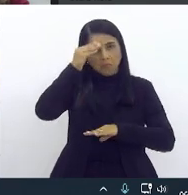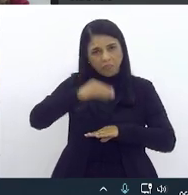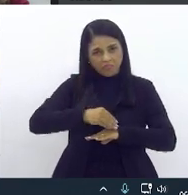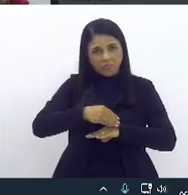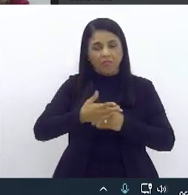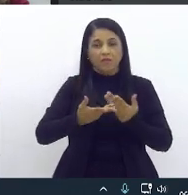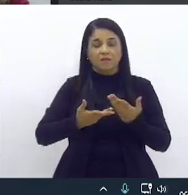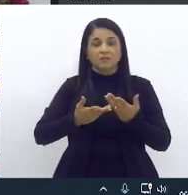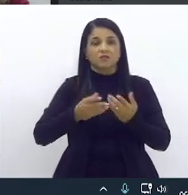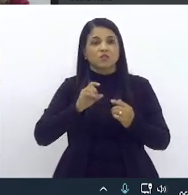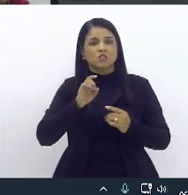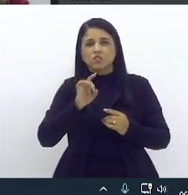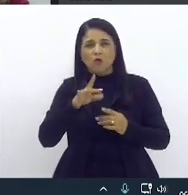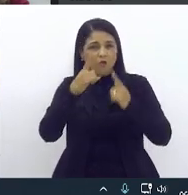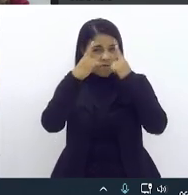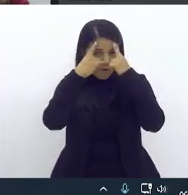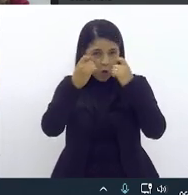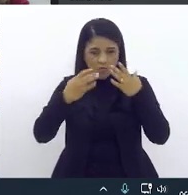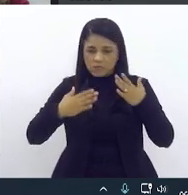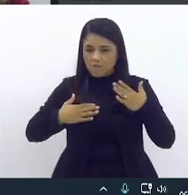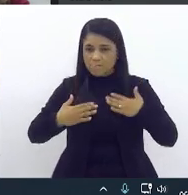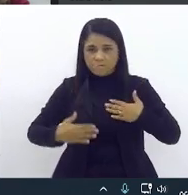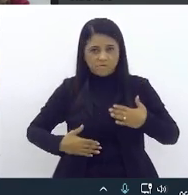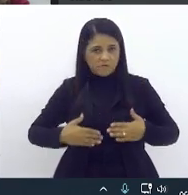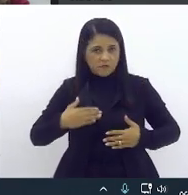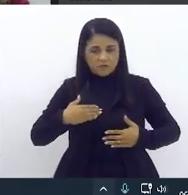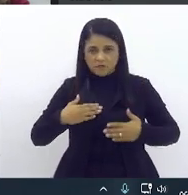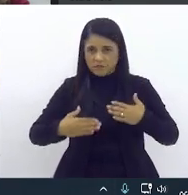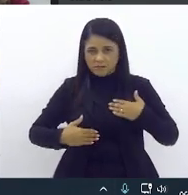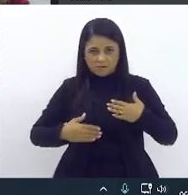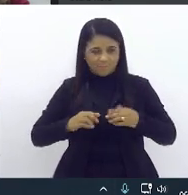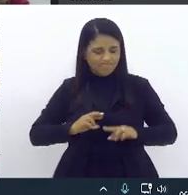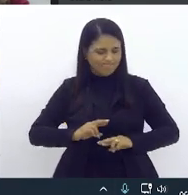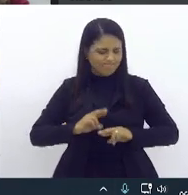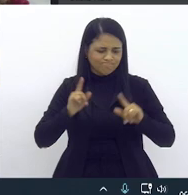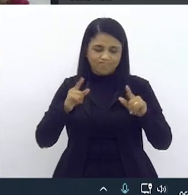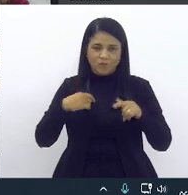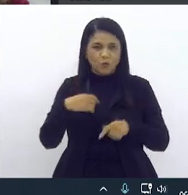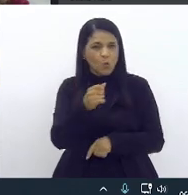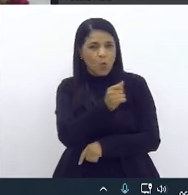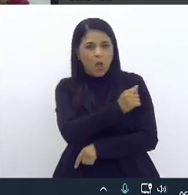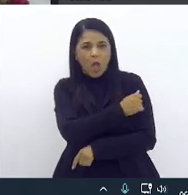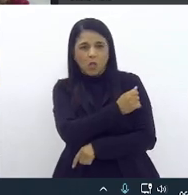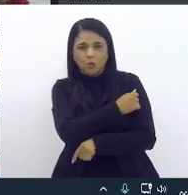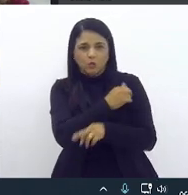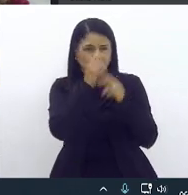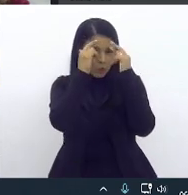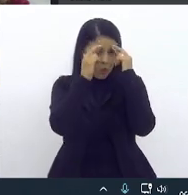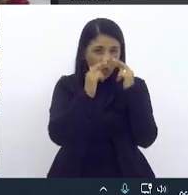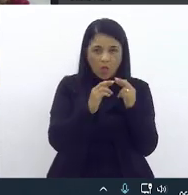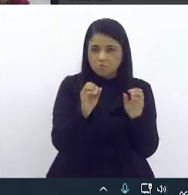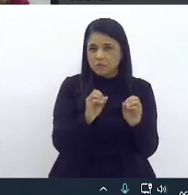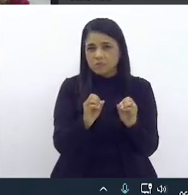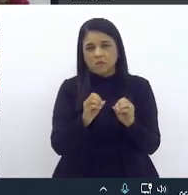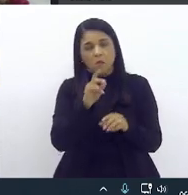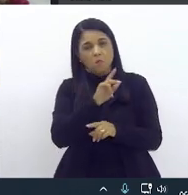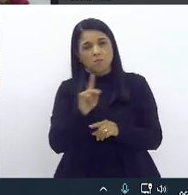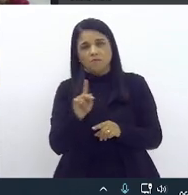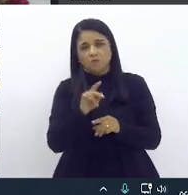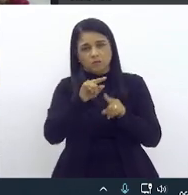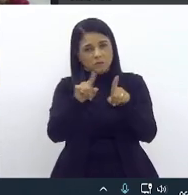Não é apenas uma violência física, não é apenas a questão do aluno desrespeitar o